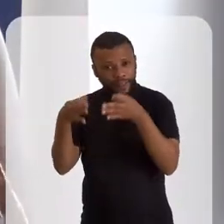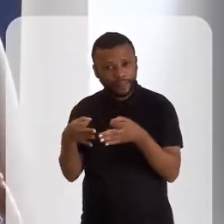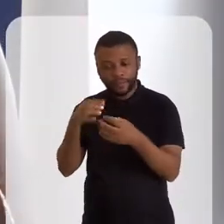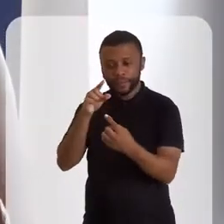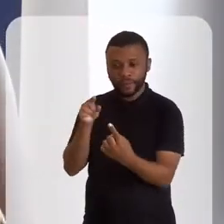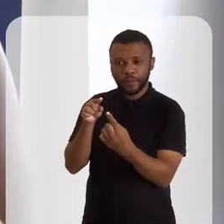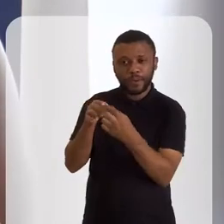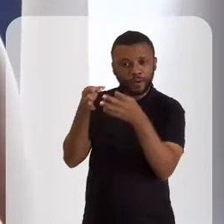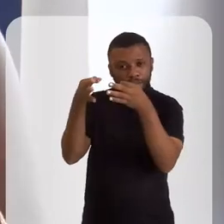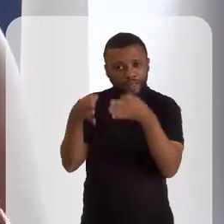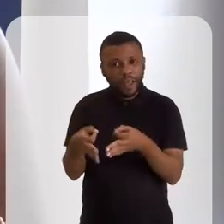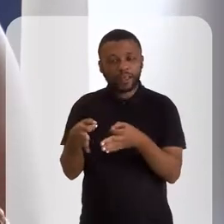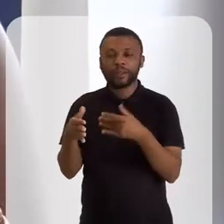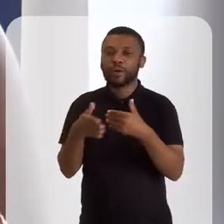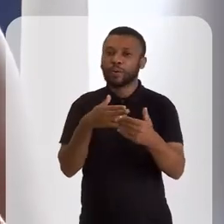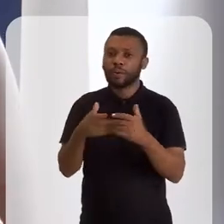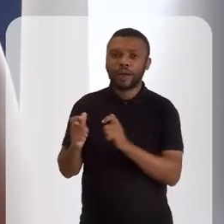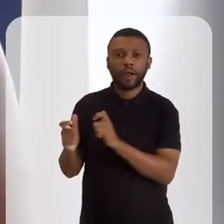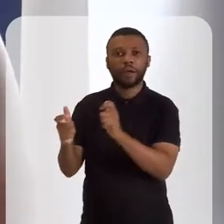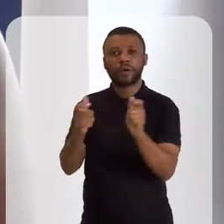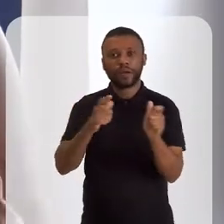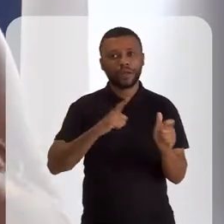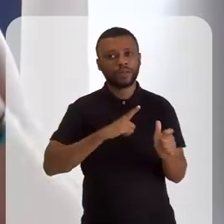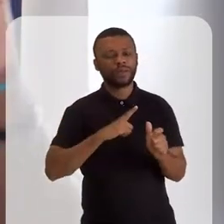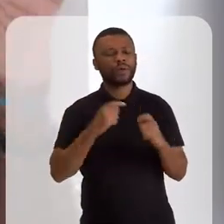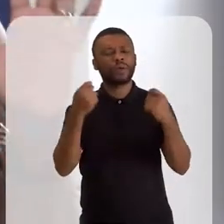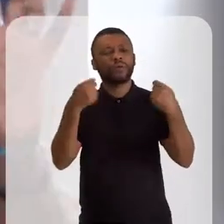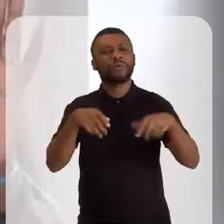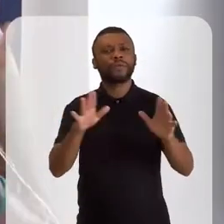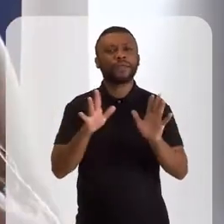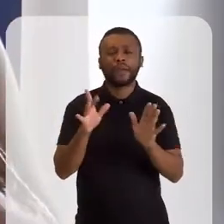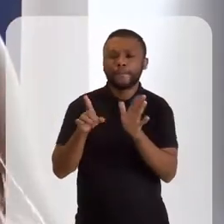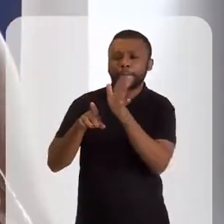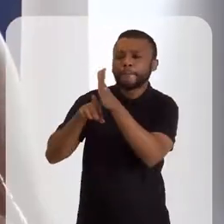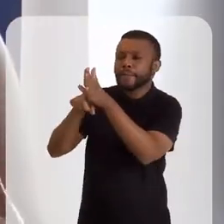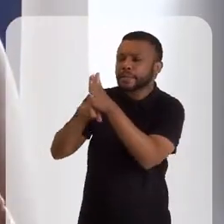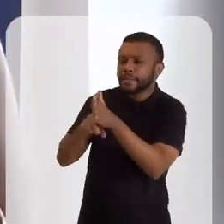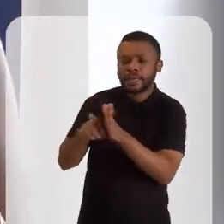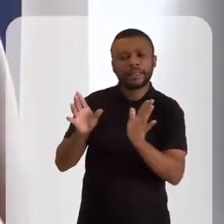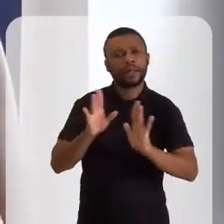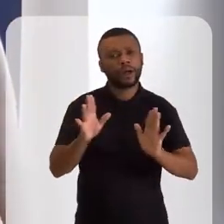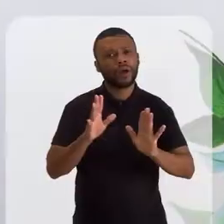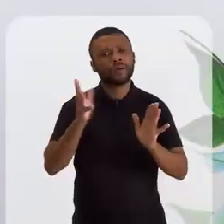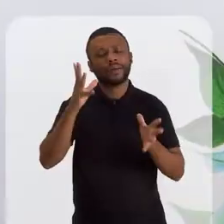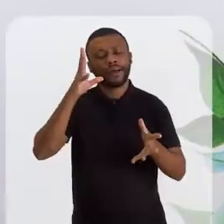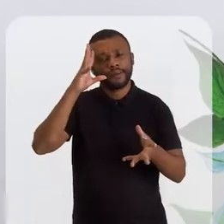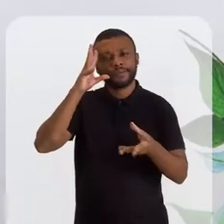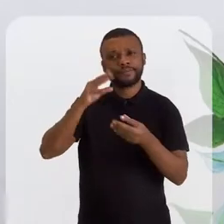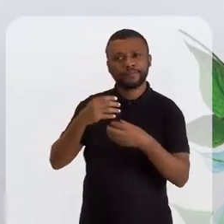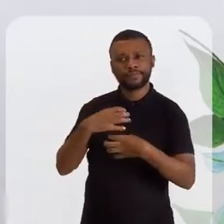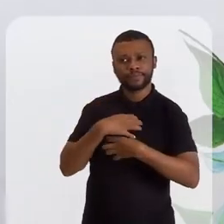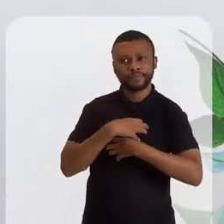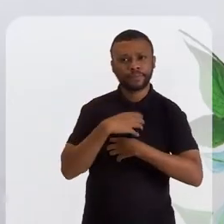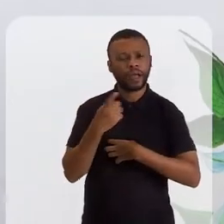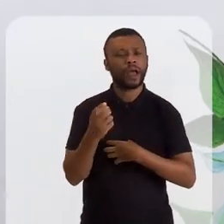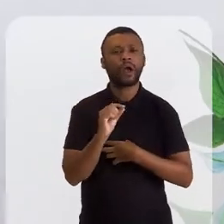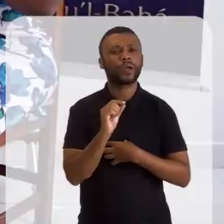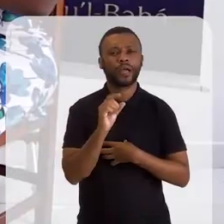preciso. Então, qualquer lugar que eu esteja, eu não preciso nem pesquisar, nem olhar, porque eu já vejo.